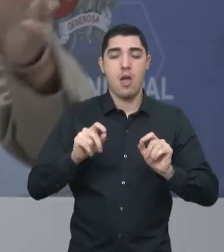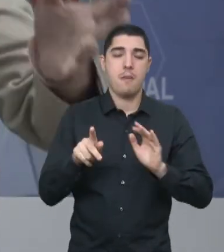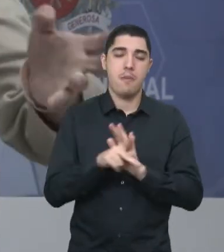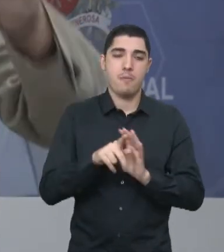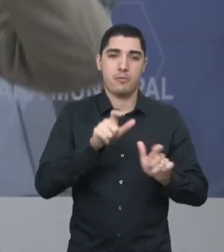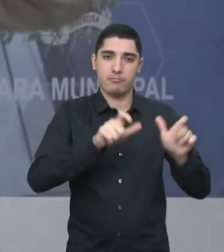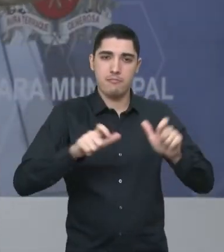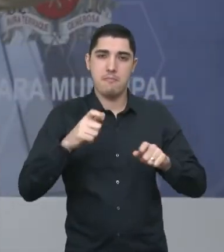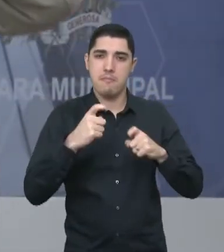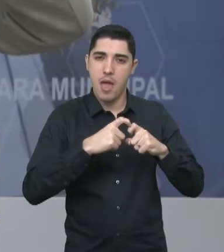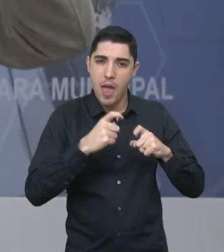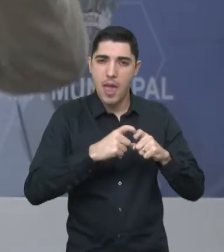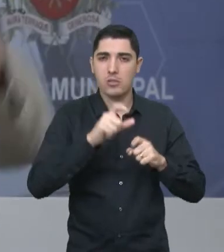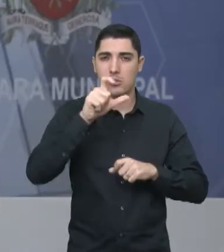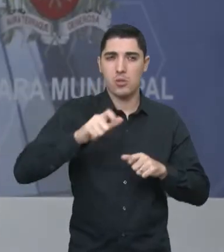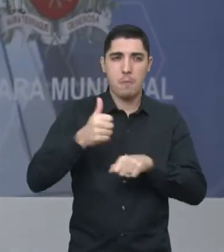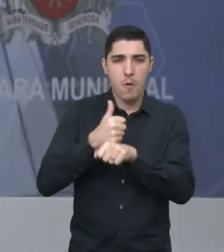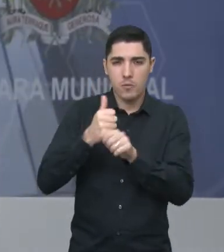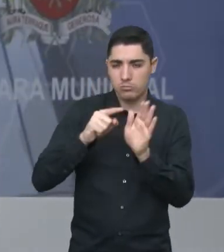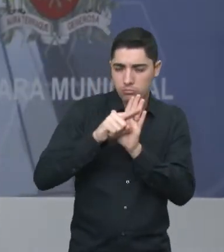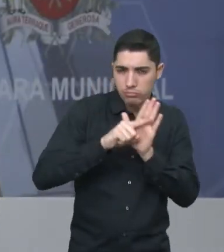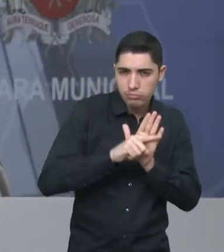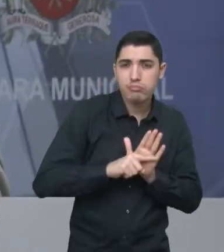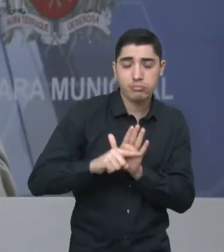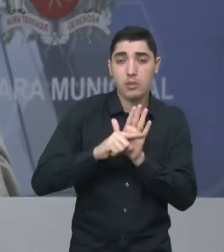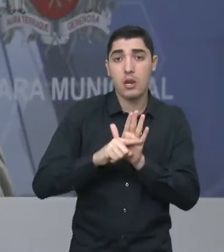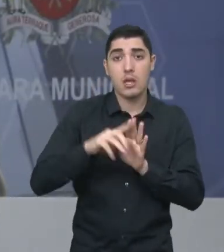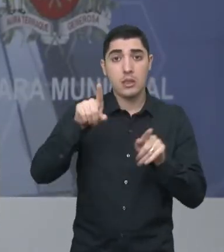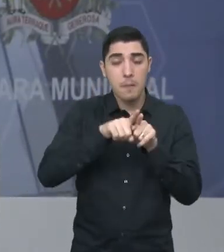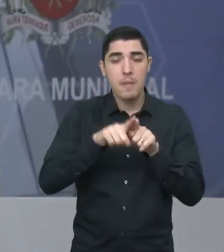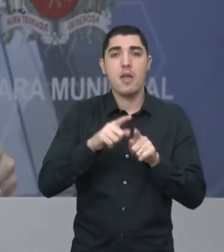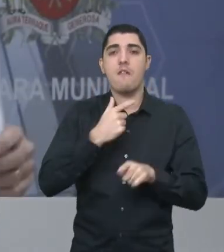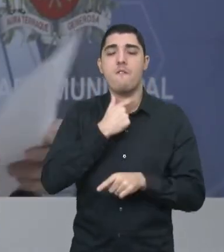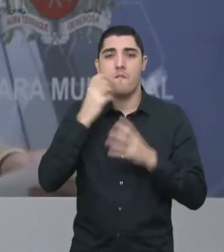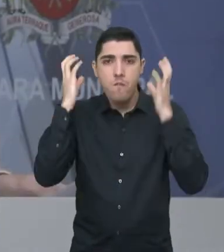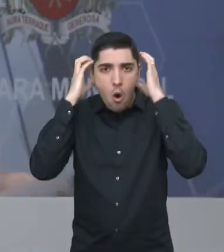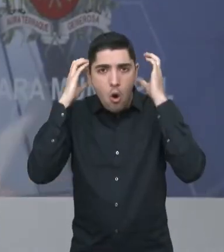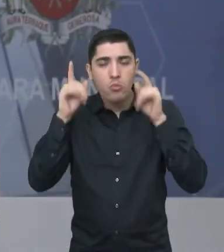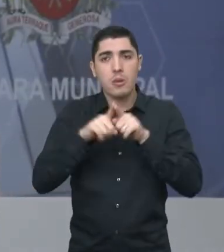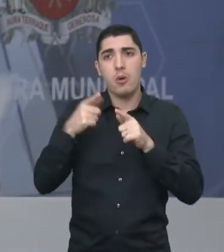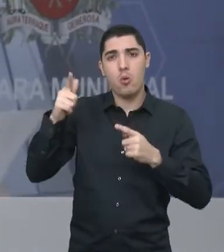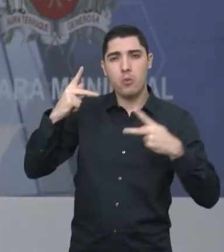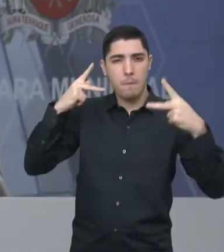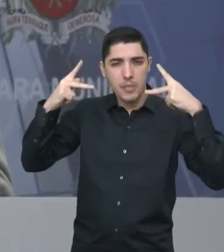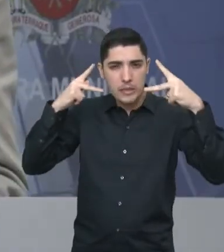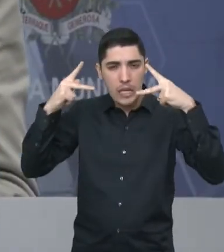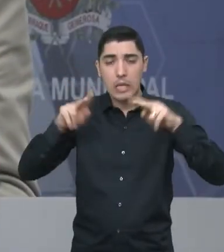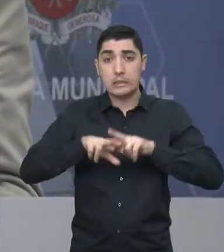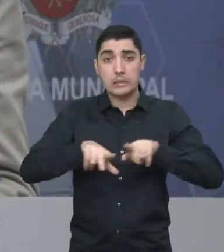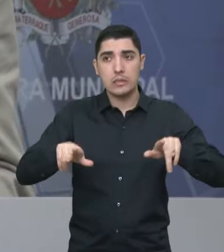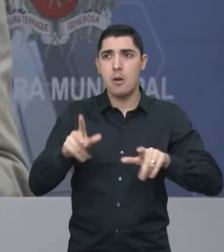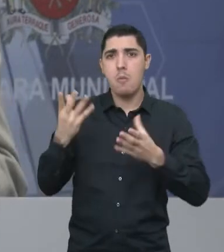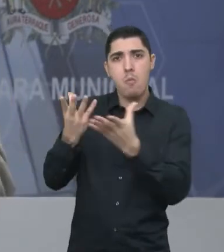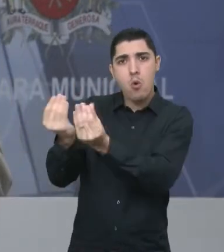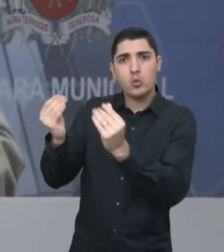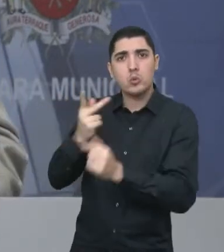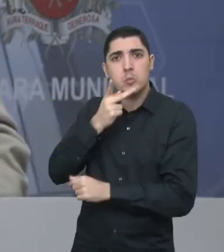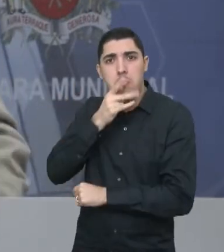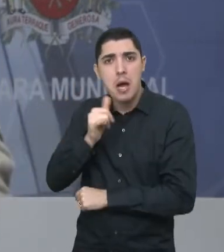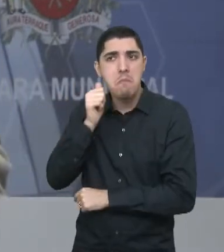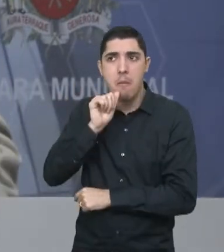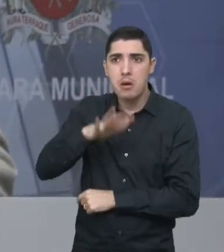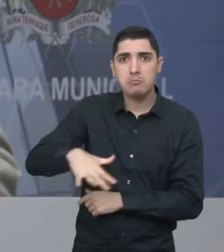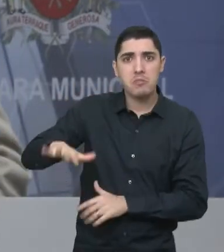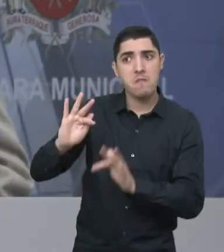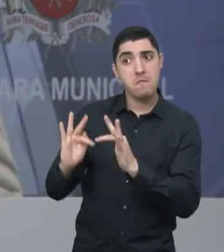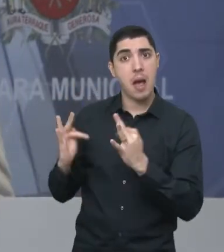das especialistas, da fono, a psiquiatras, a gente pôde ver muitos pais, muitas famílias sendo atendidas e